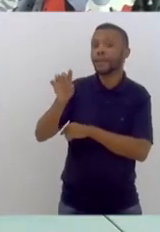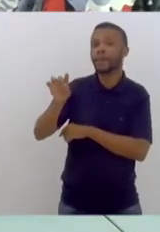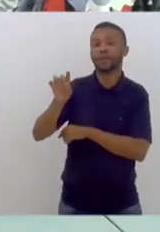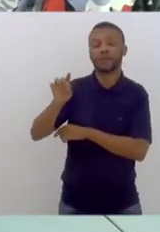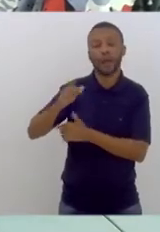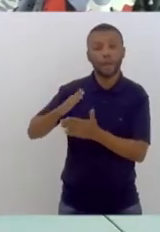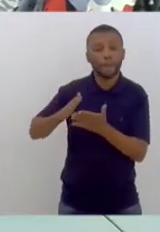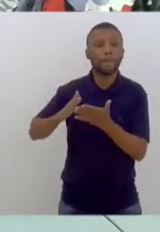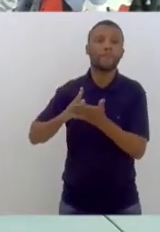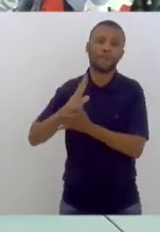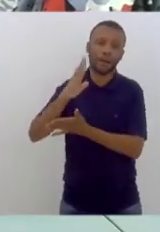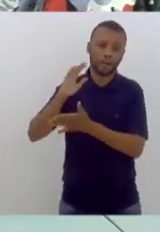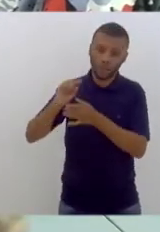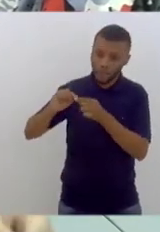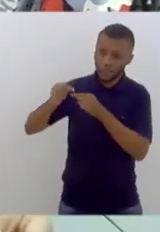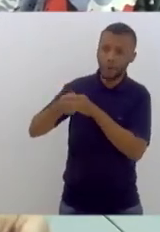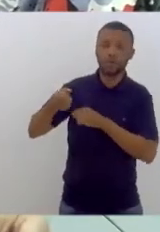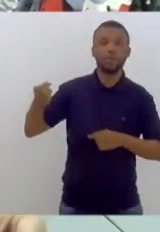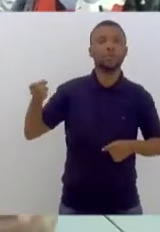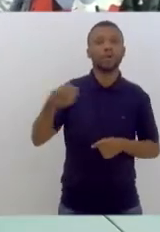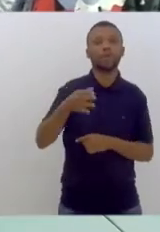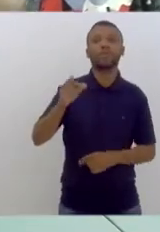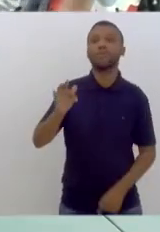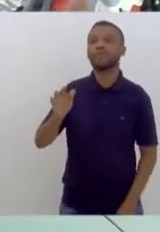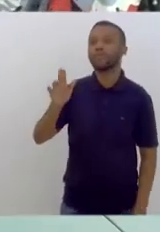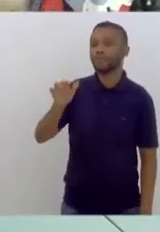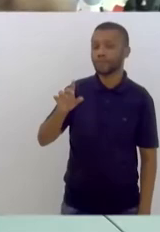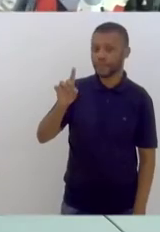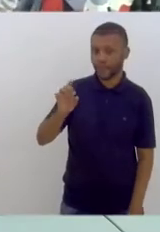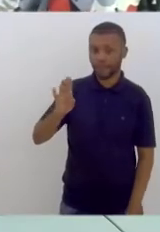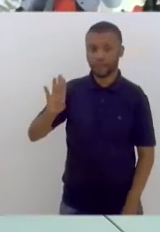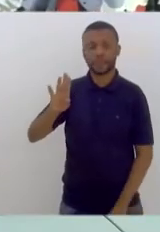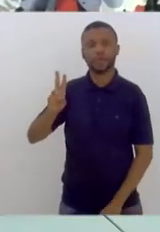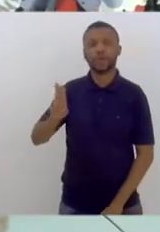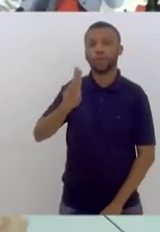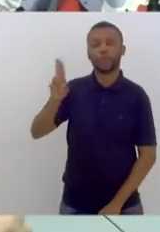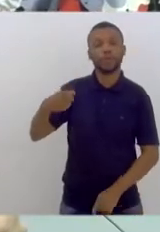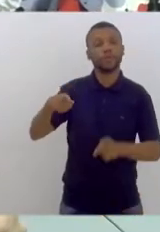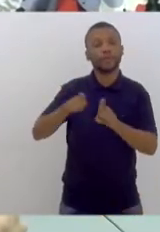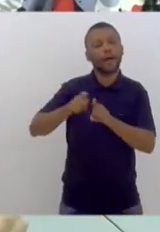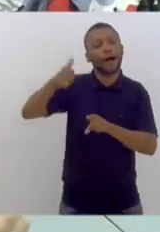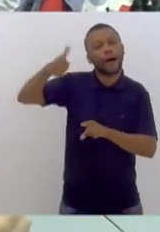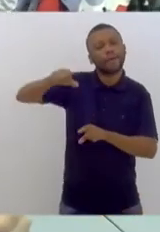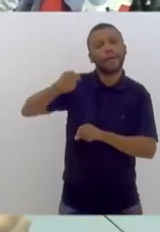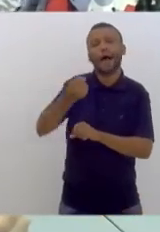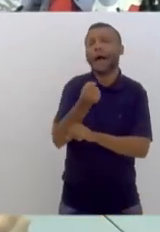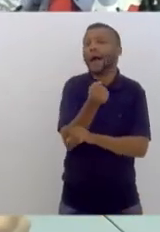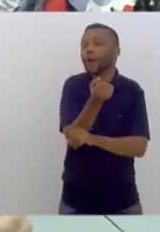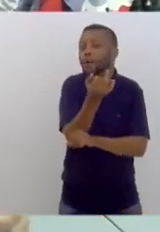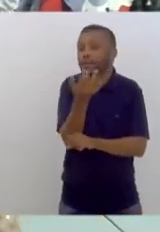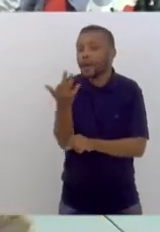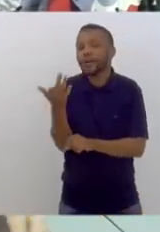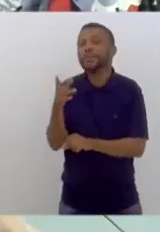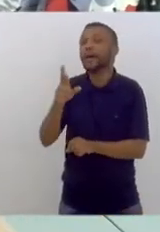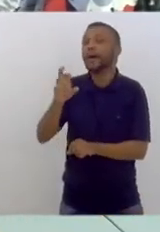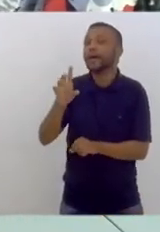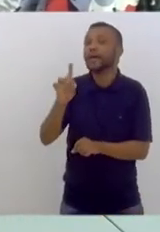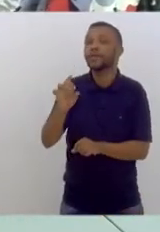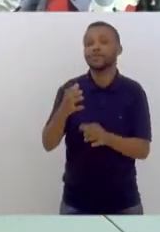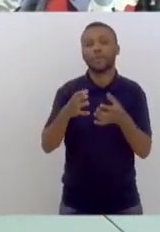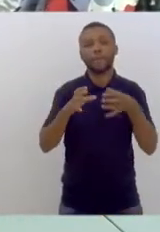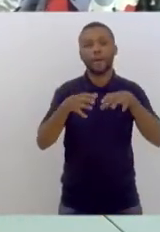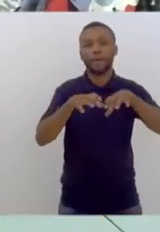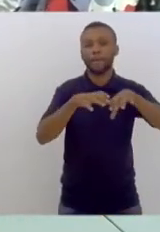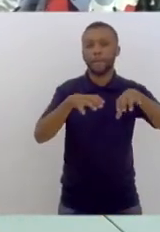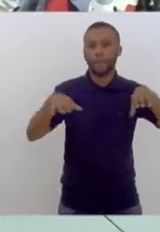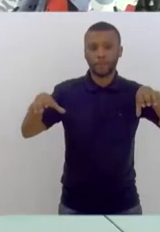aprovaram pós-novo Fundeb utilizam também o tamanho da rede, que obviamente a gente pode discutir o tamanho de peso, a gente não colocou aqui os pesos, apesar de